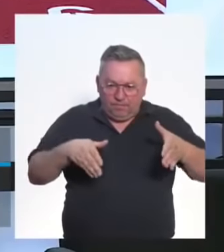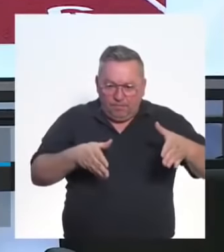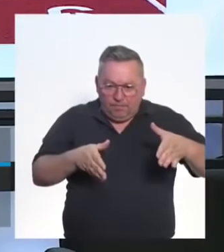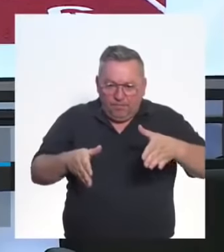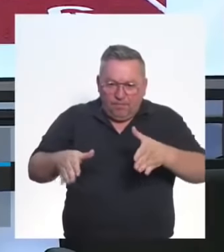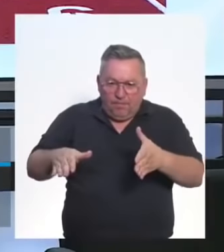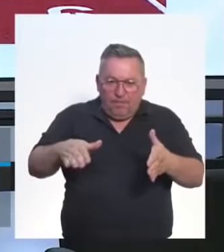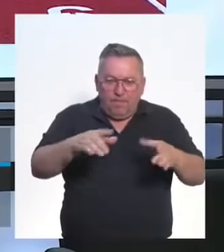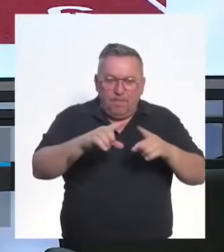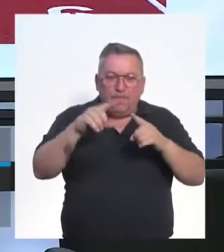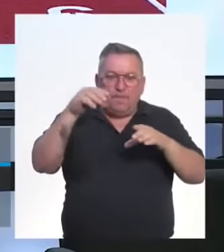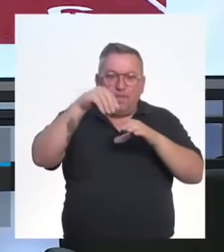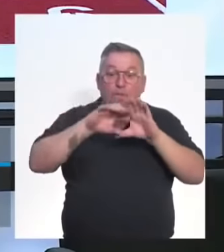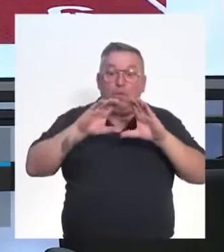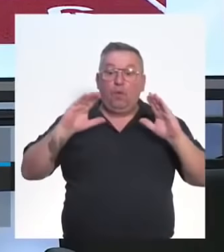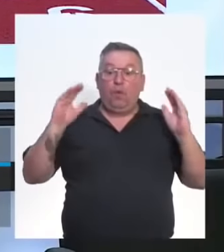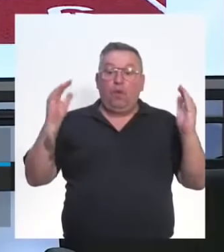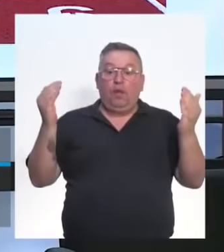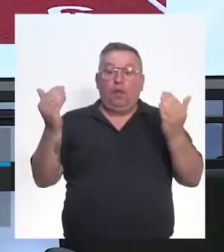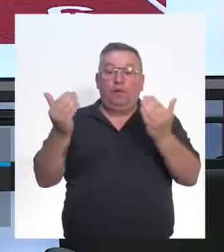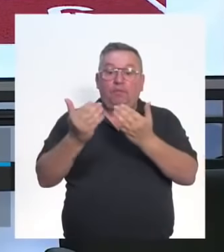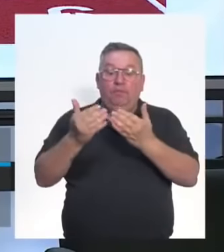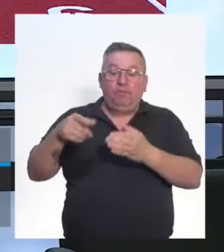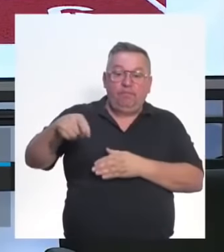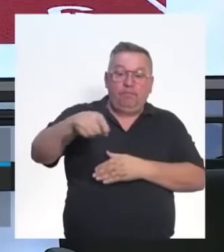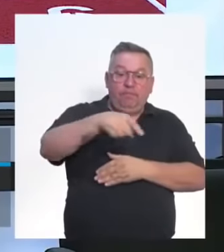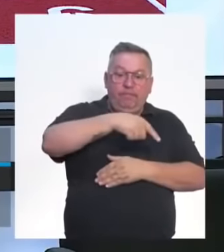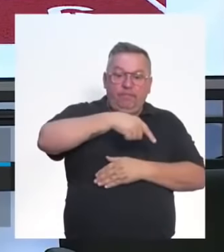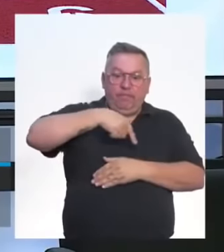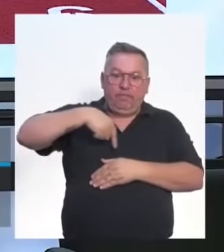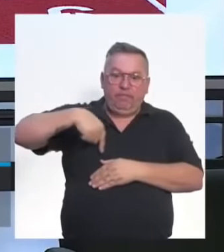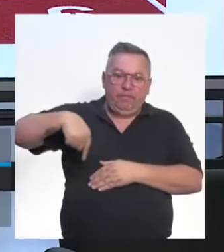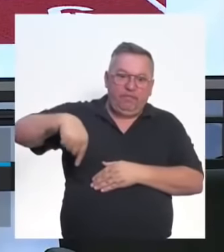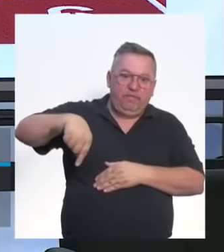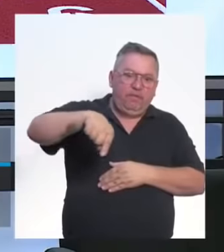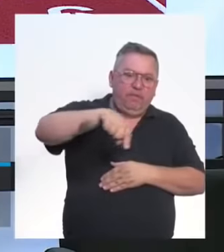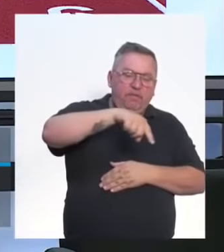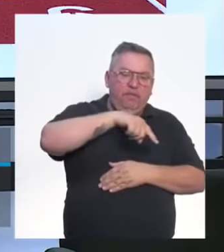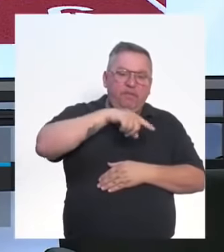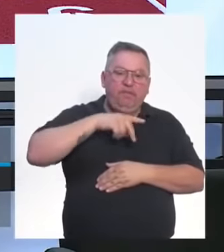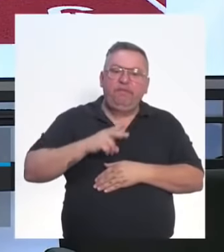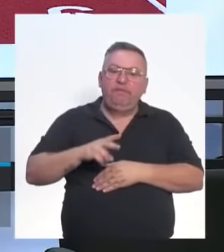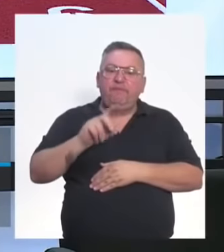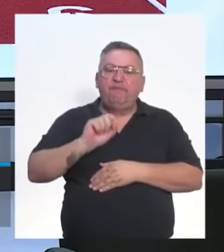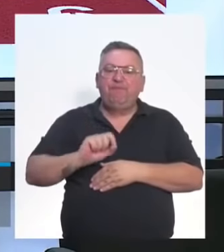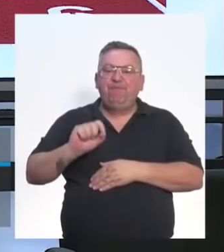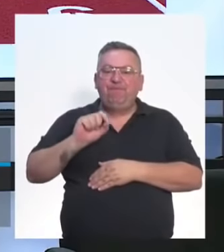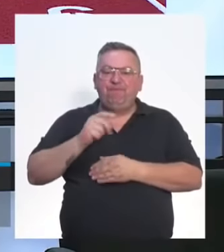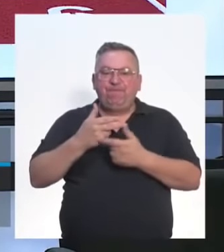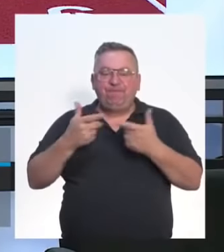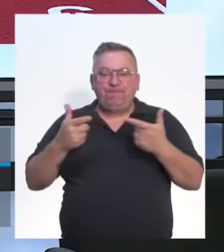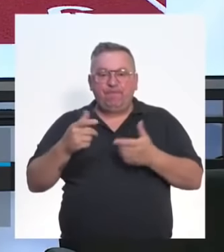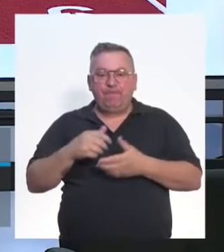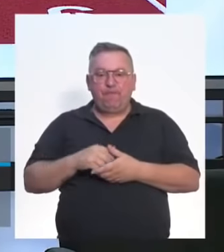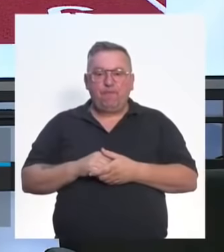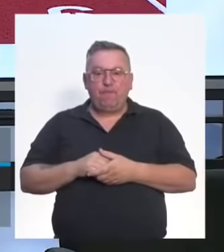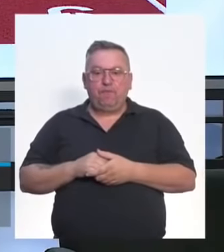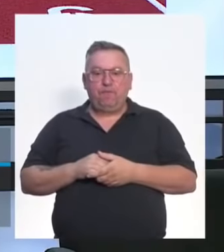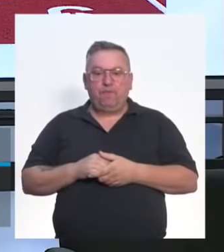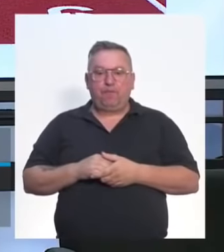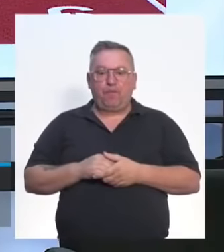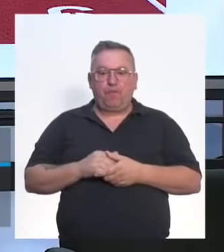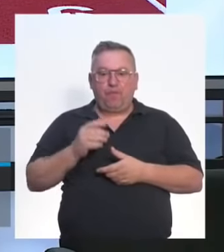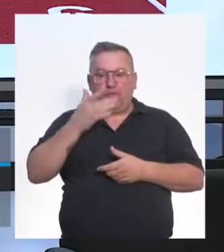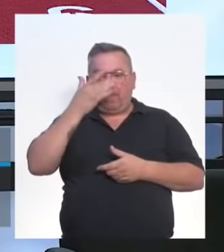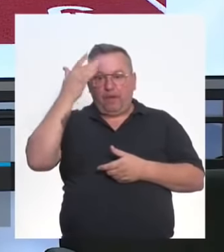dos estádios, elas são circulares. Isso. Então tem sempre uma questão. O indivíduo, o